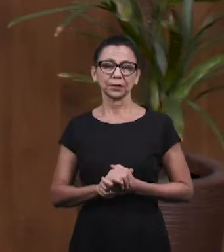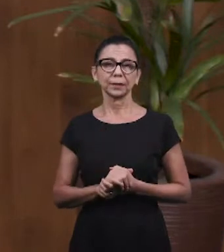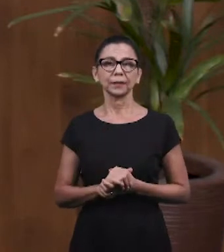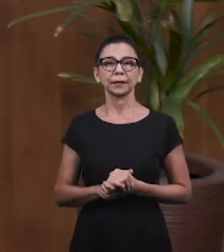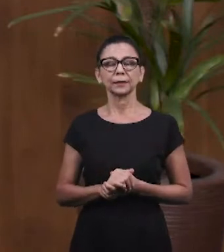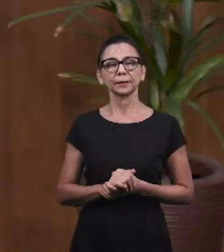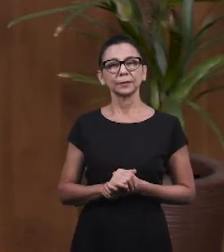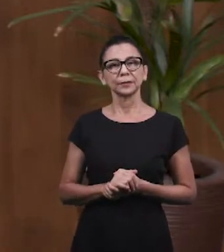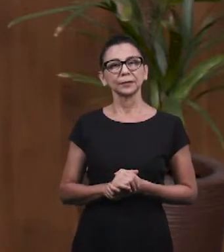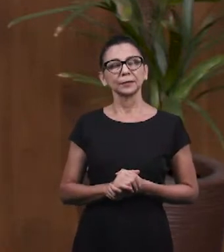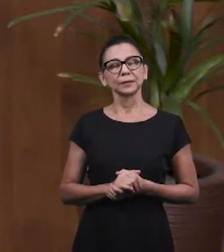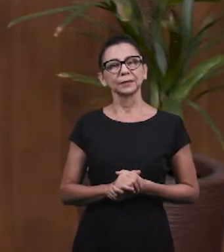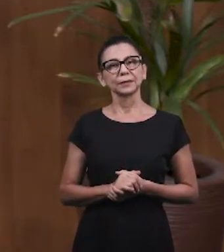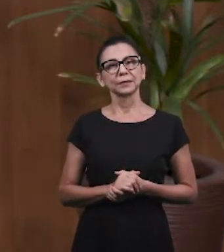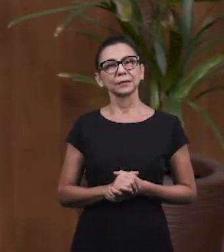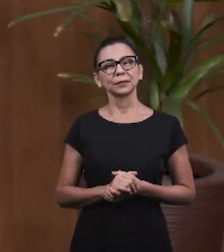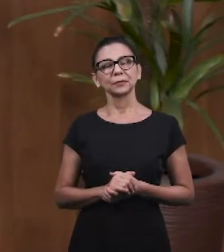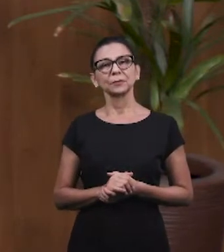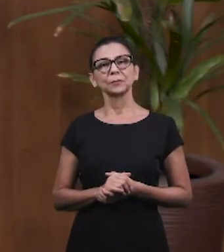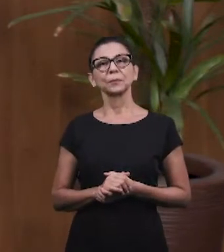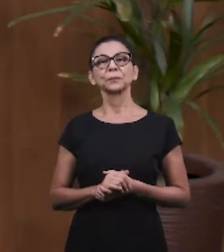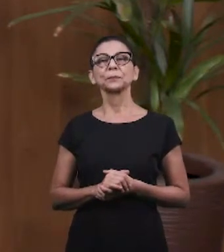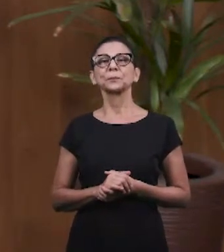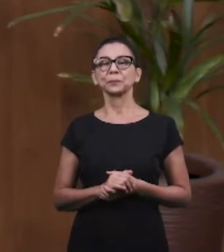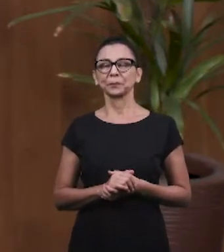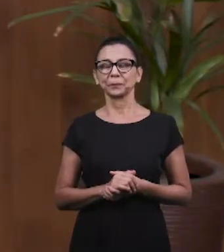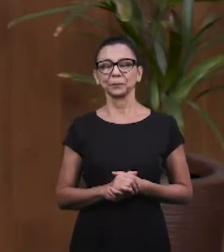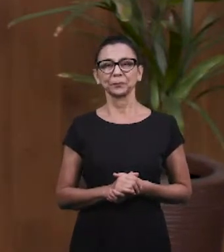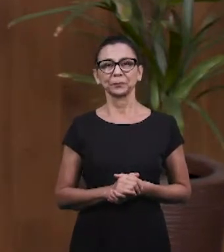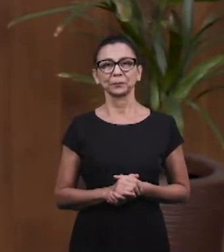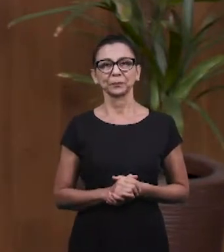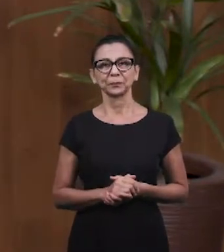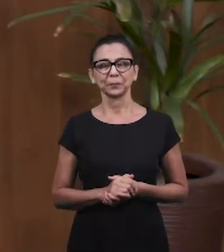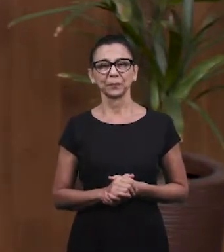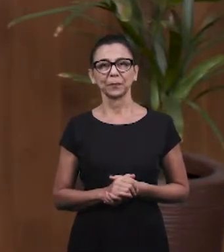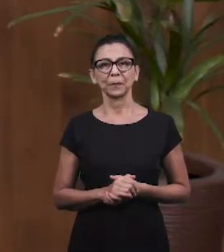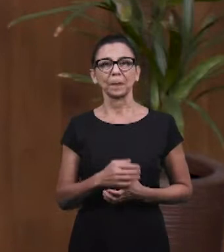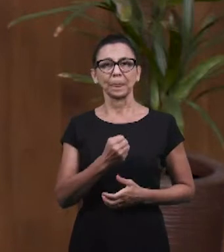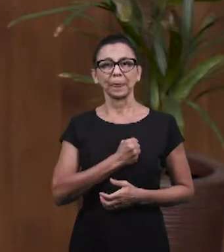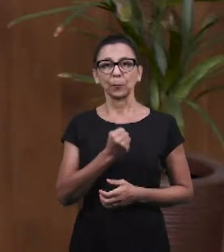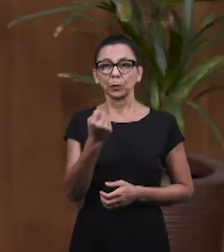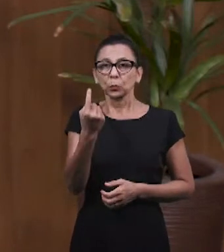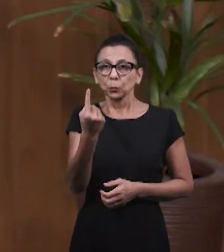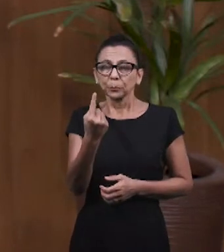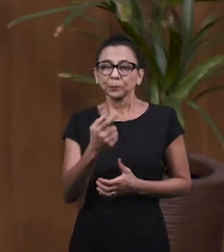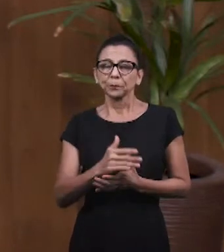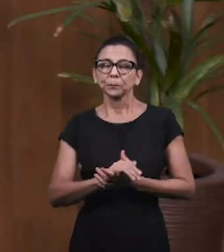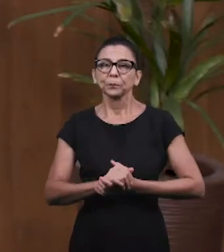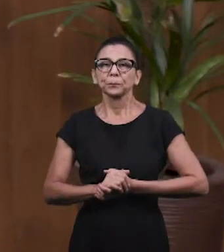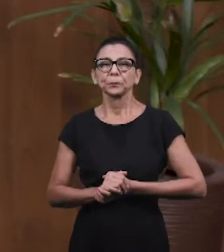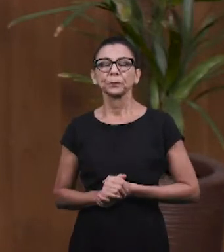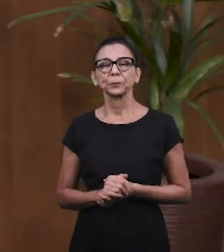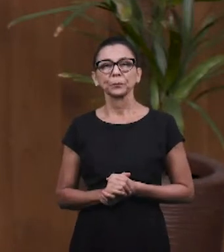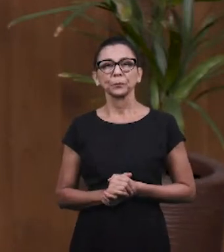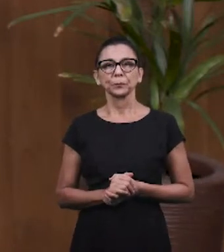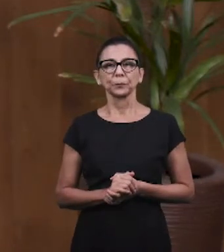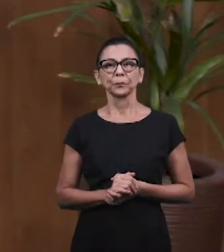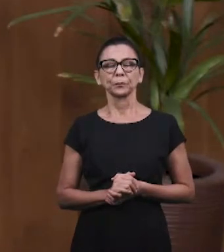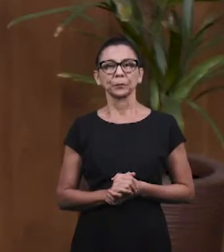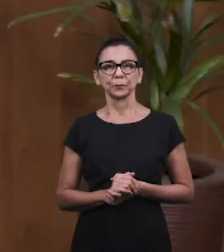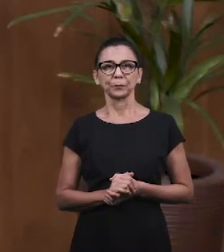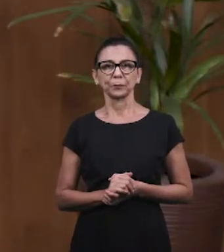primeira pergunta é a seguinte, diz assim a pergunta número 1, e todas as nossas perguntas, elas